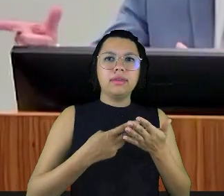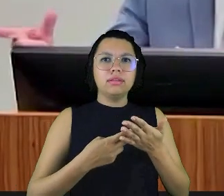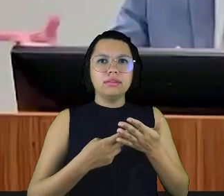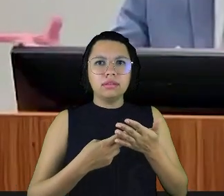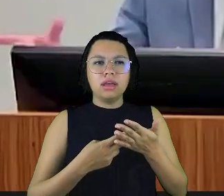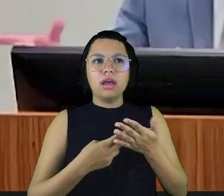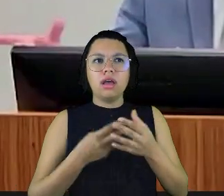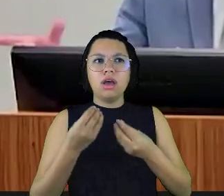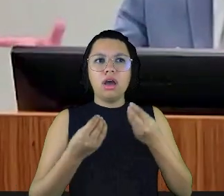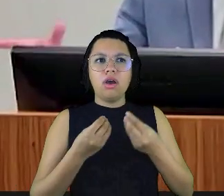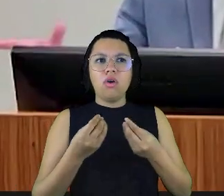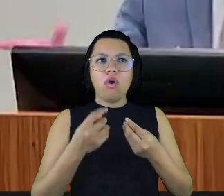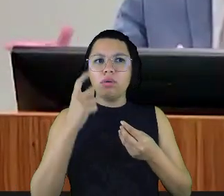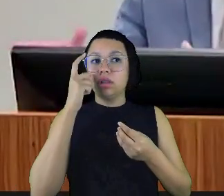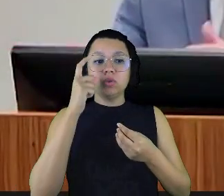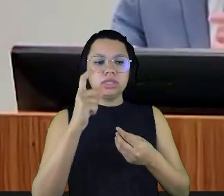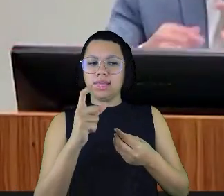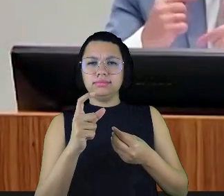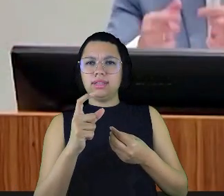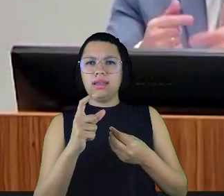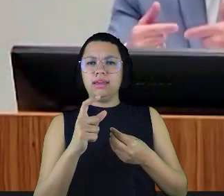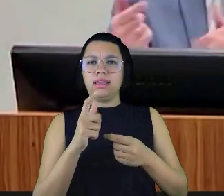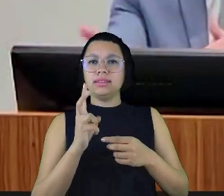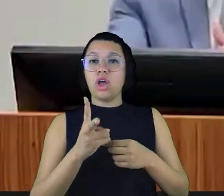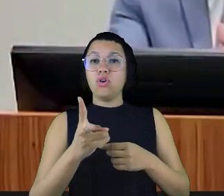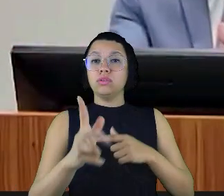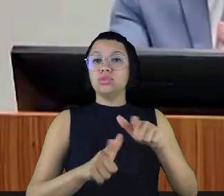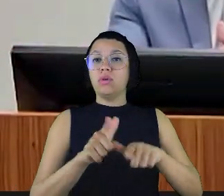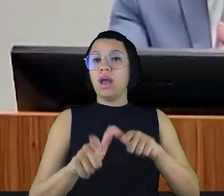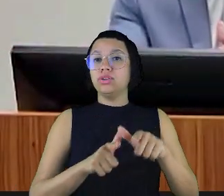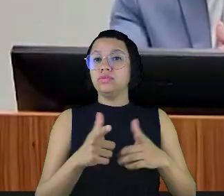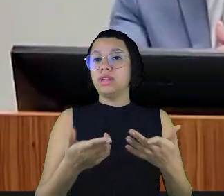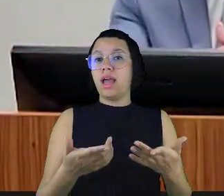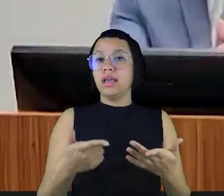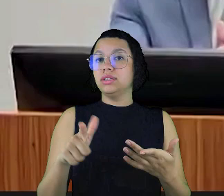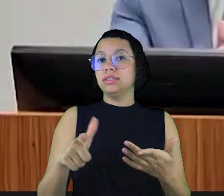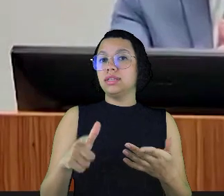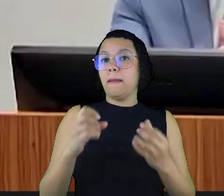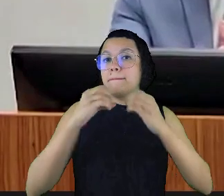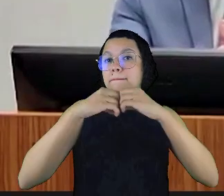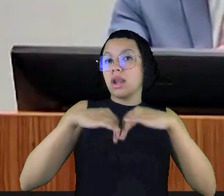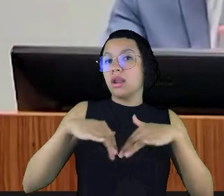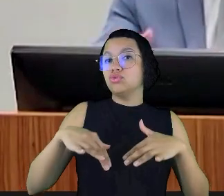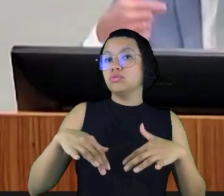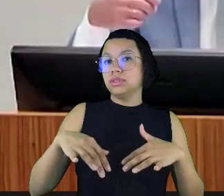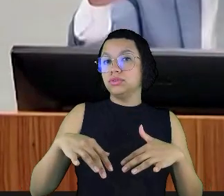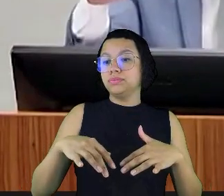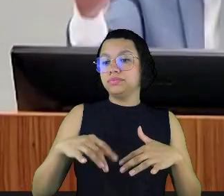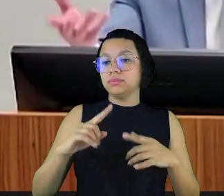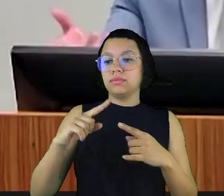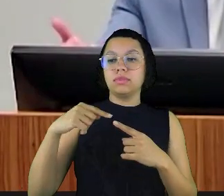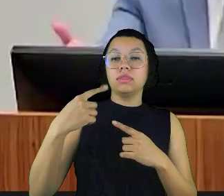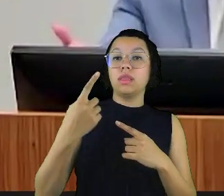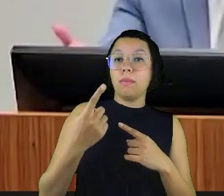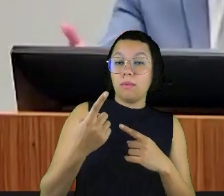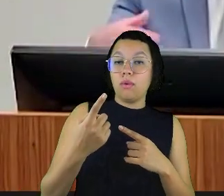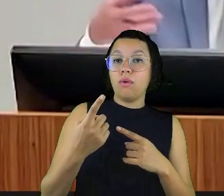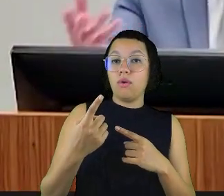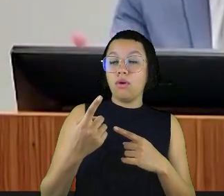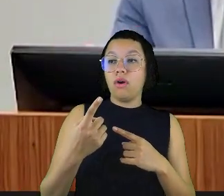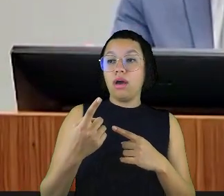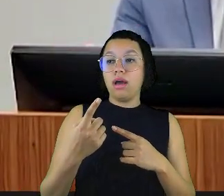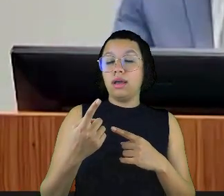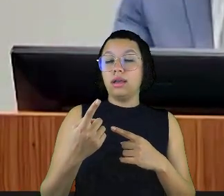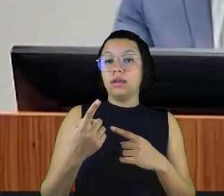na continuidade da atividade executiva, sem prejuízo dela ser repristinada no momento em que